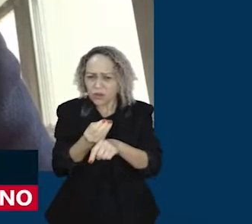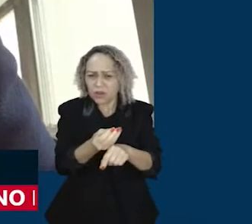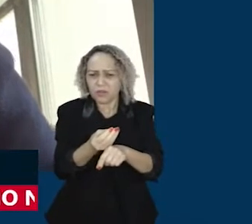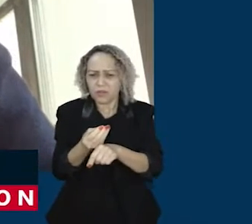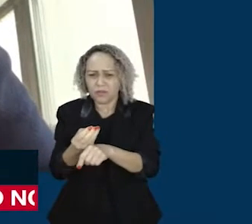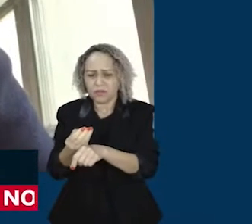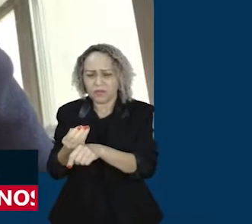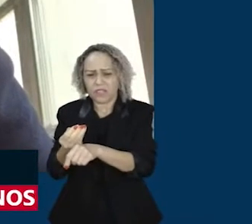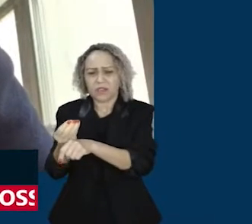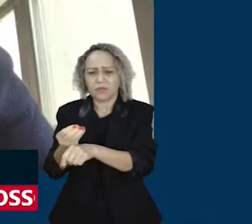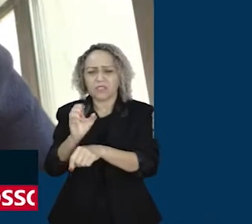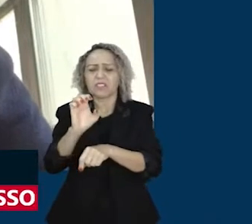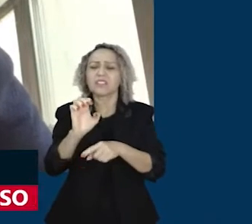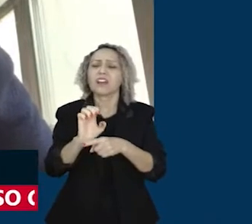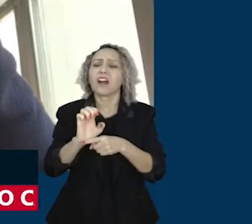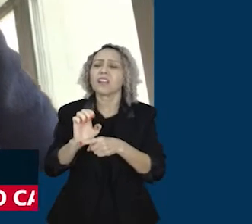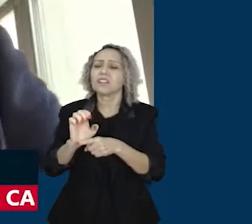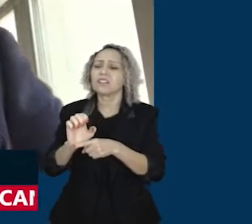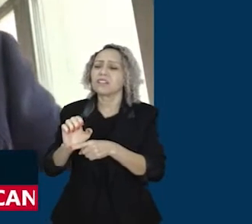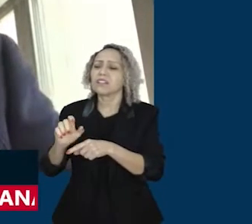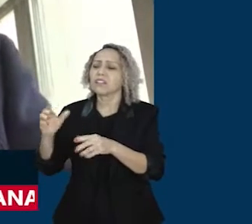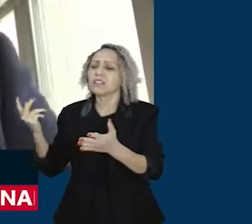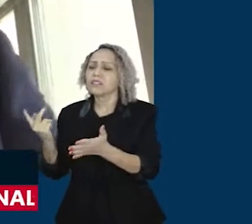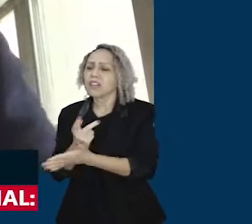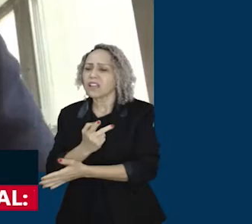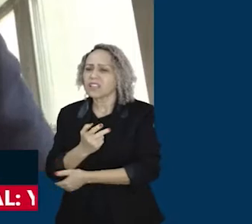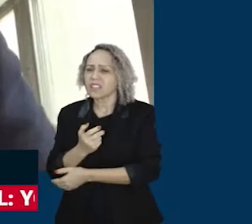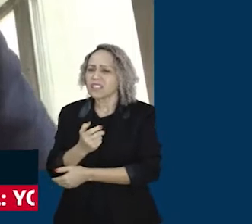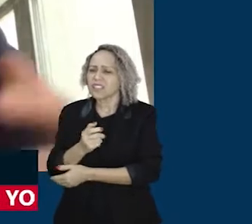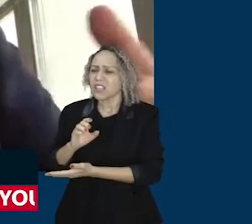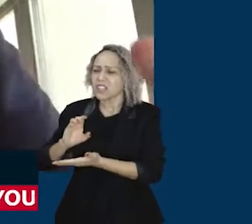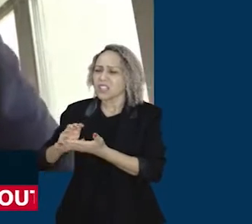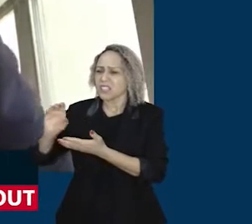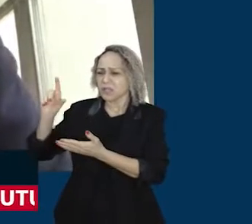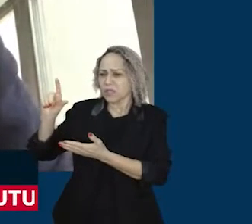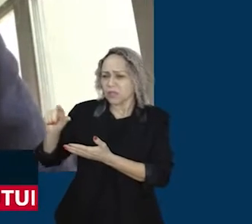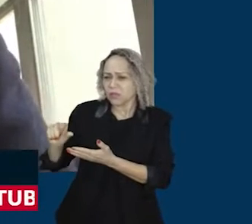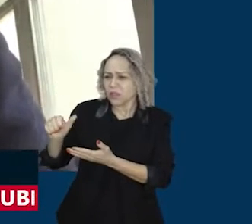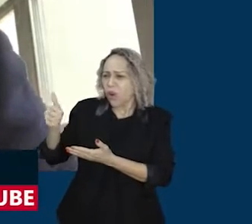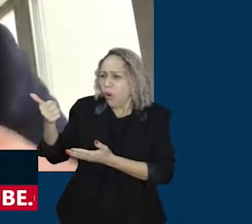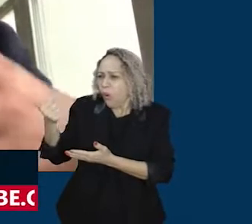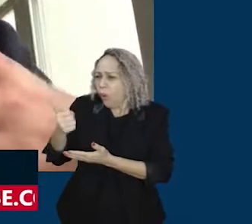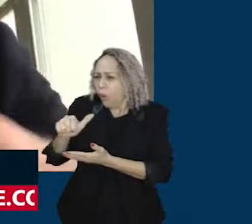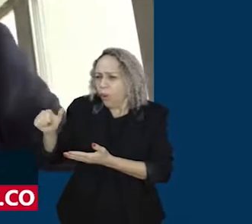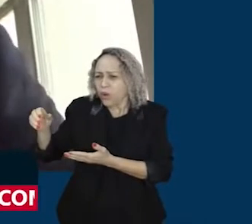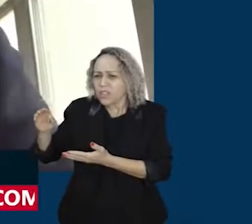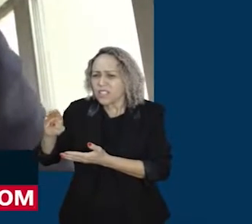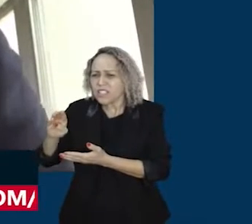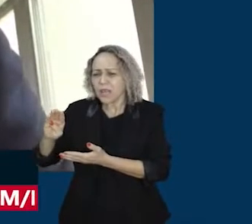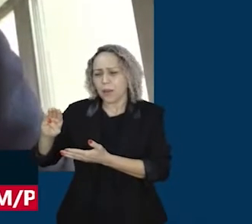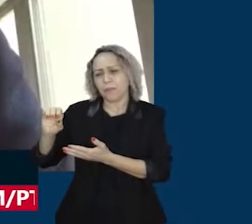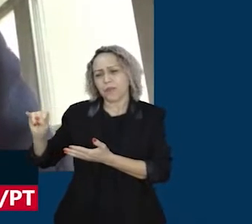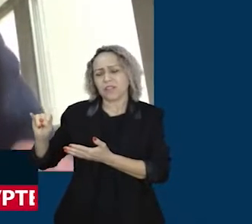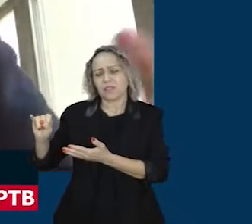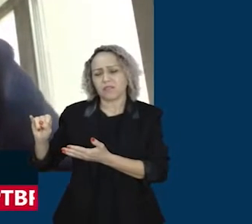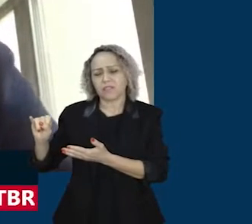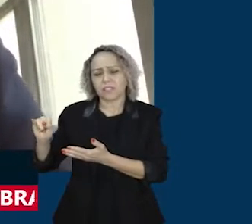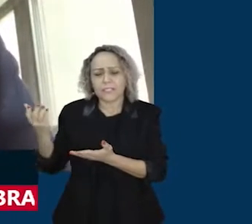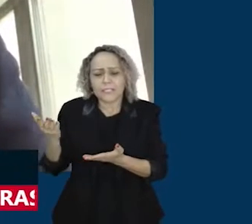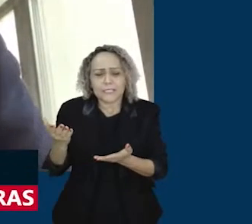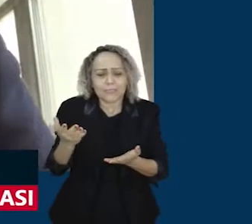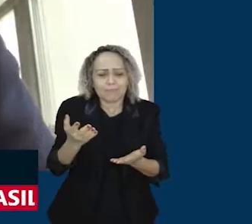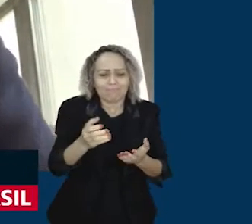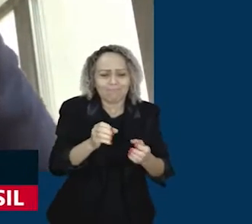mínimo, depois vai para a rua, é assaltado, olha aí, não tem dinheiro para segurança, o Estado é incompetente, a escola estadual tem que ser privatizada